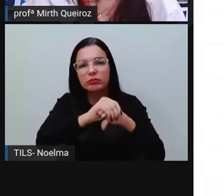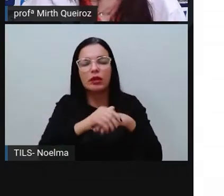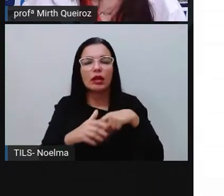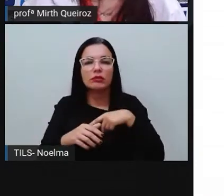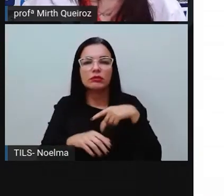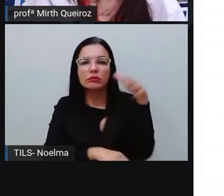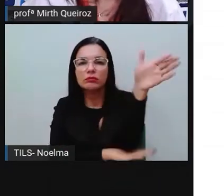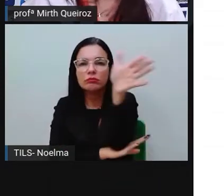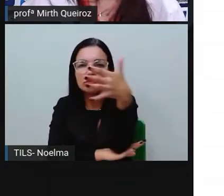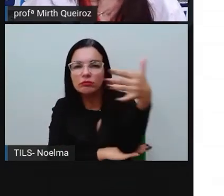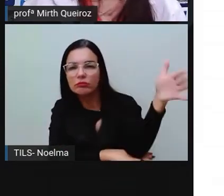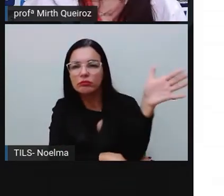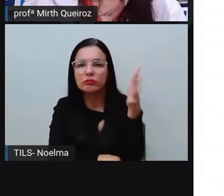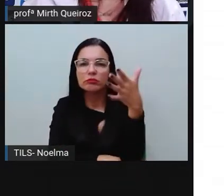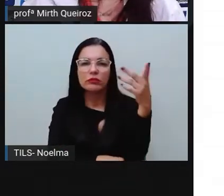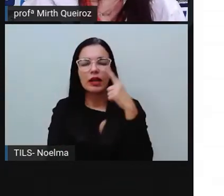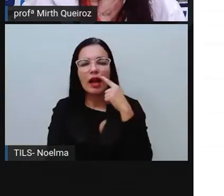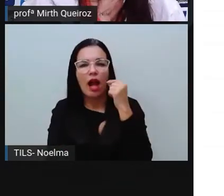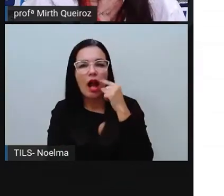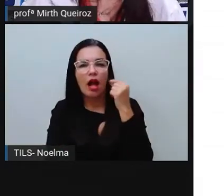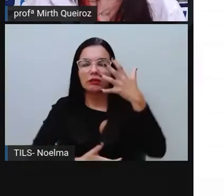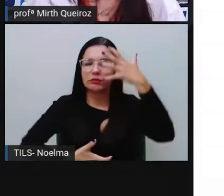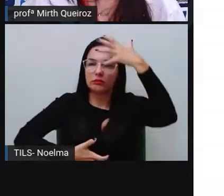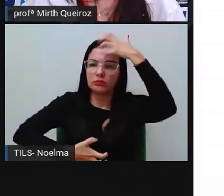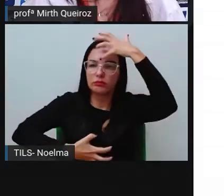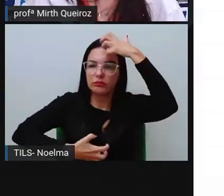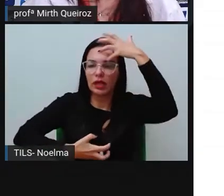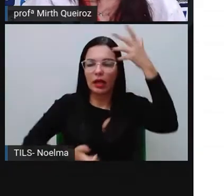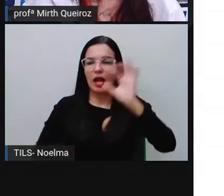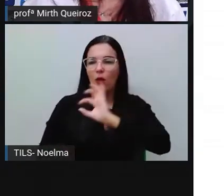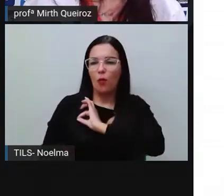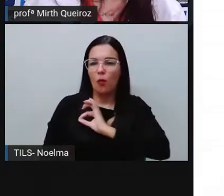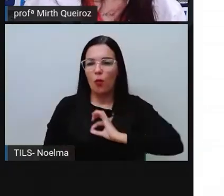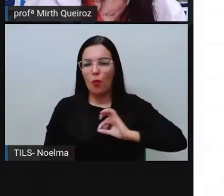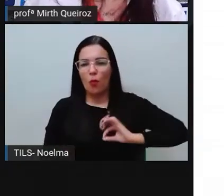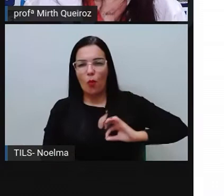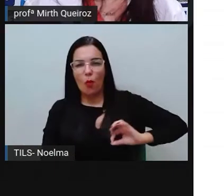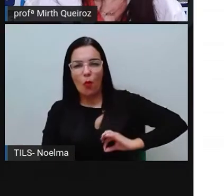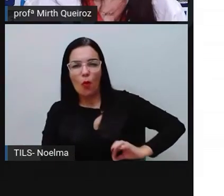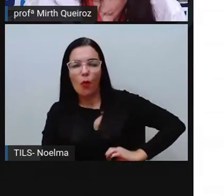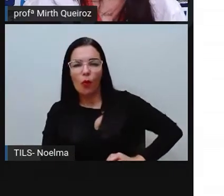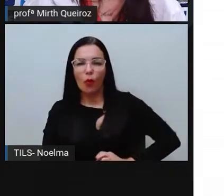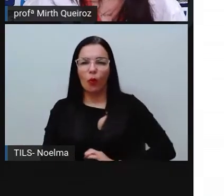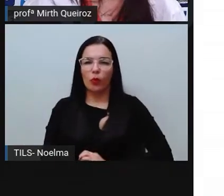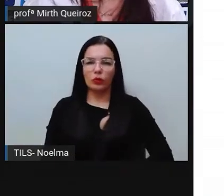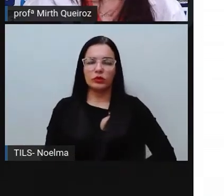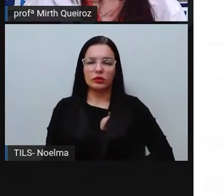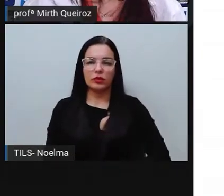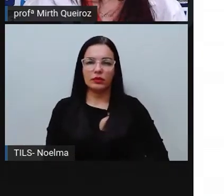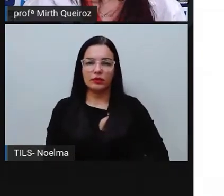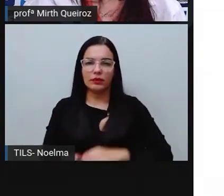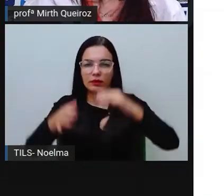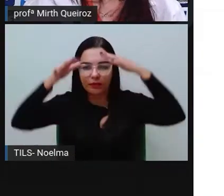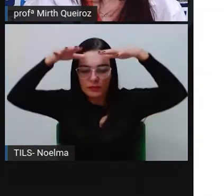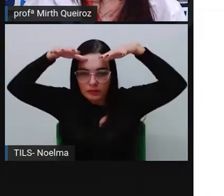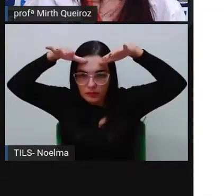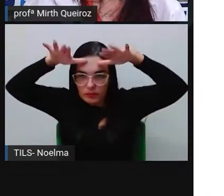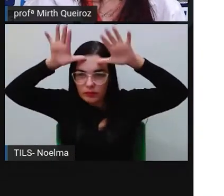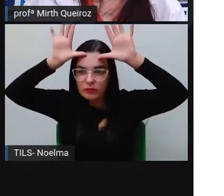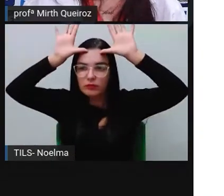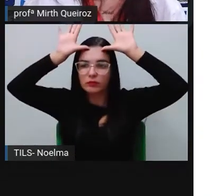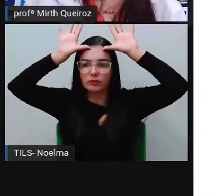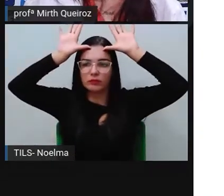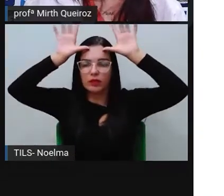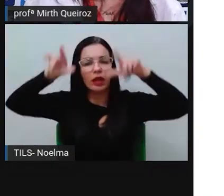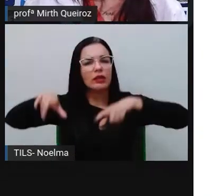tamanduás, ratos, macacos, onças, veados e capivaras, dentre outros animais, porque a